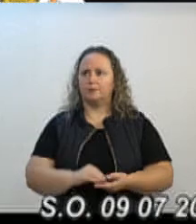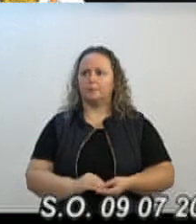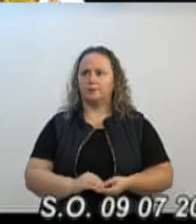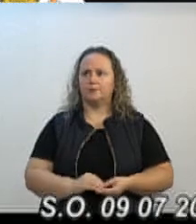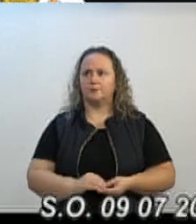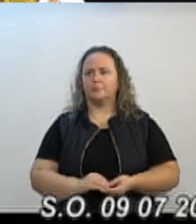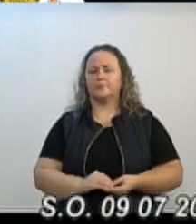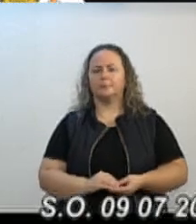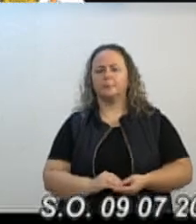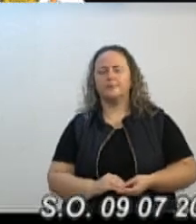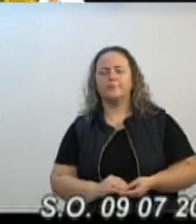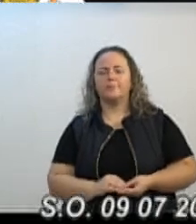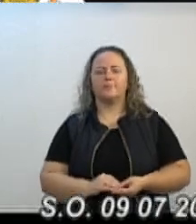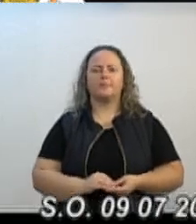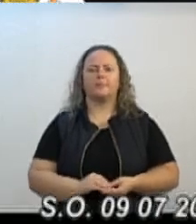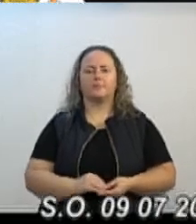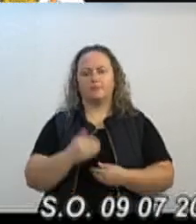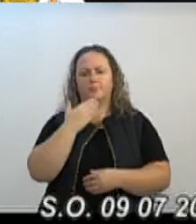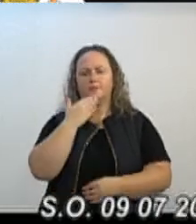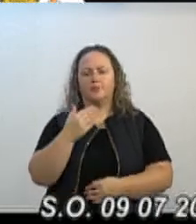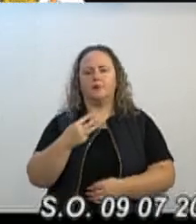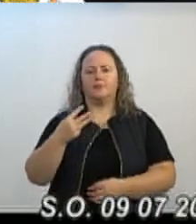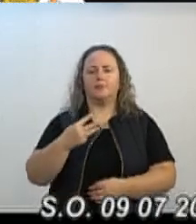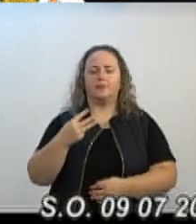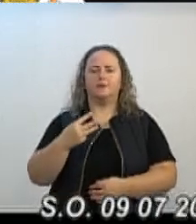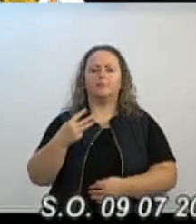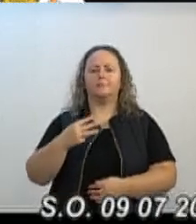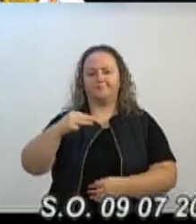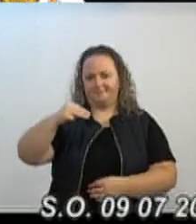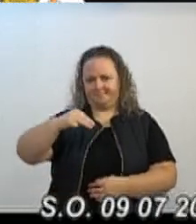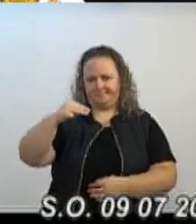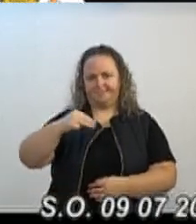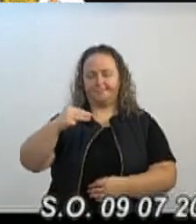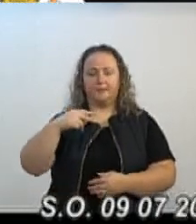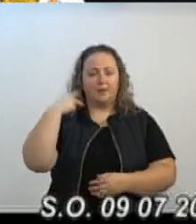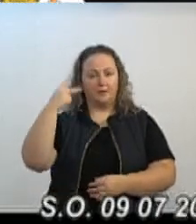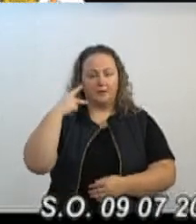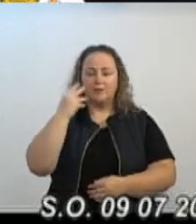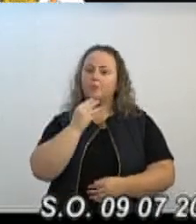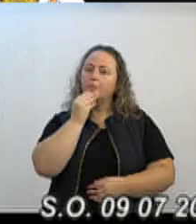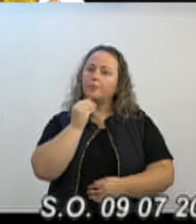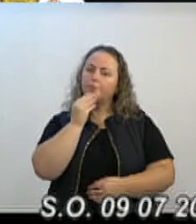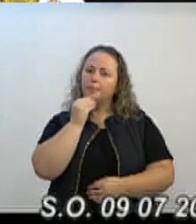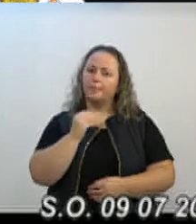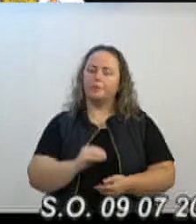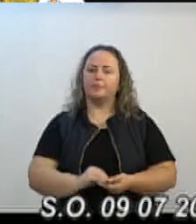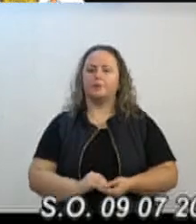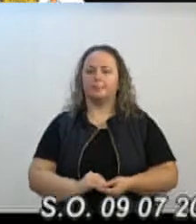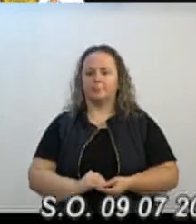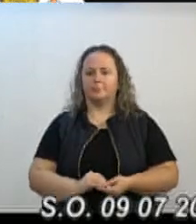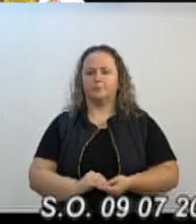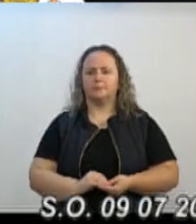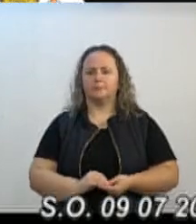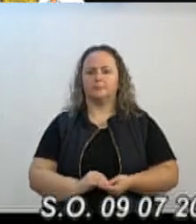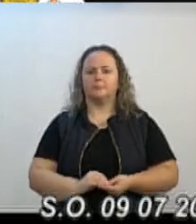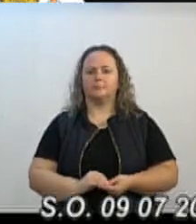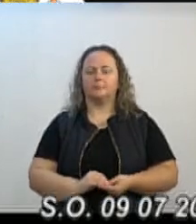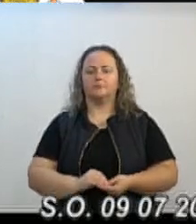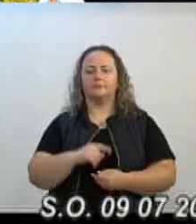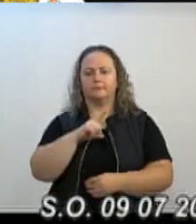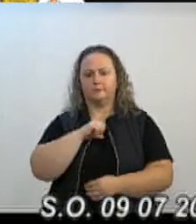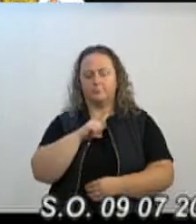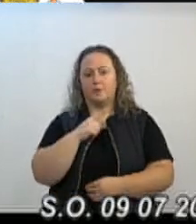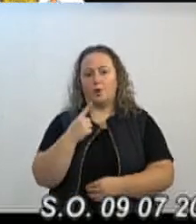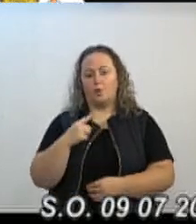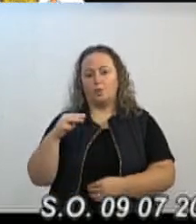3 minutos, então? Ok, mas então 3 minutos, vereador Bruno. Com o senhor, Vossa Excelência tinha 1 minuto ainda